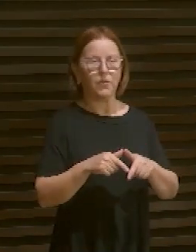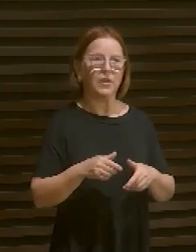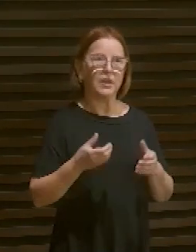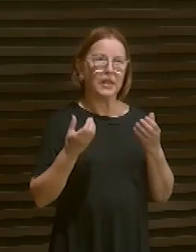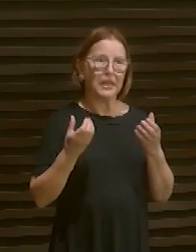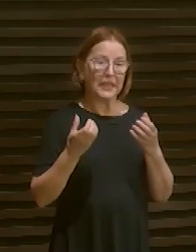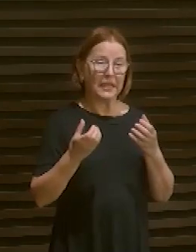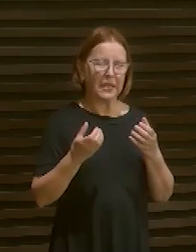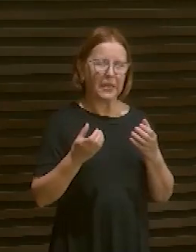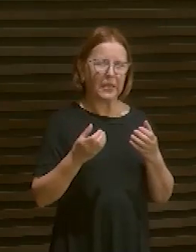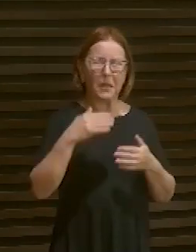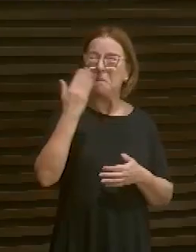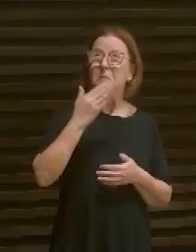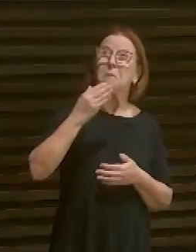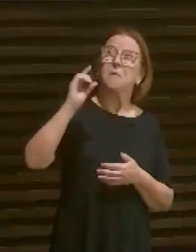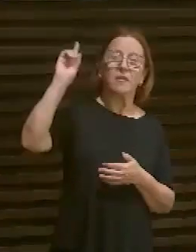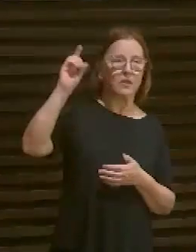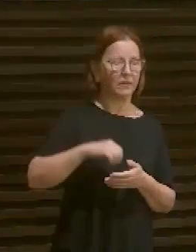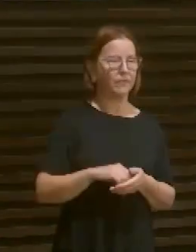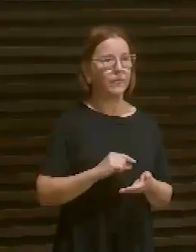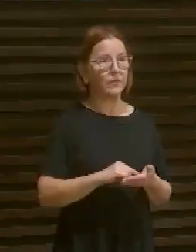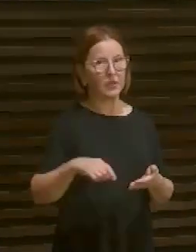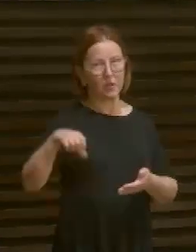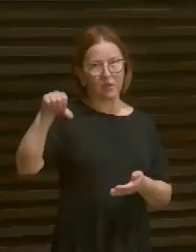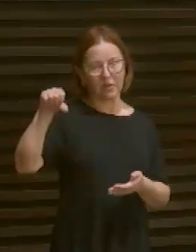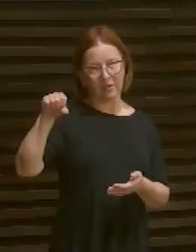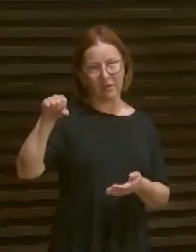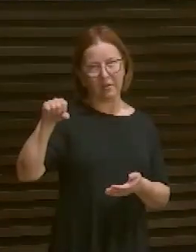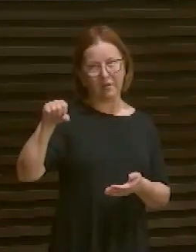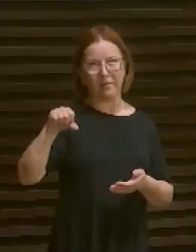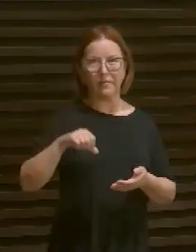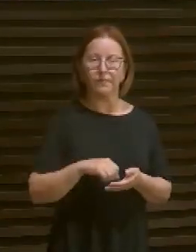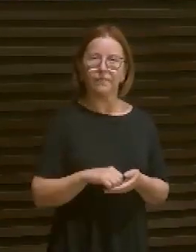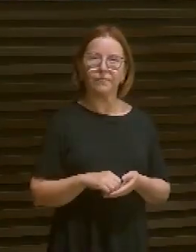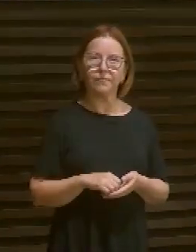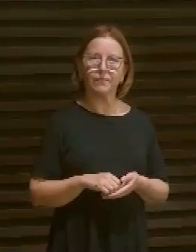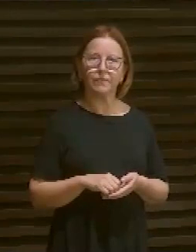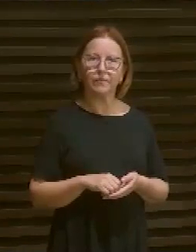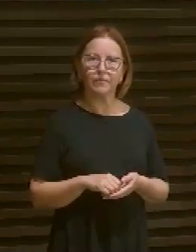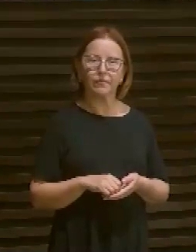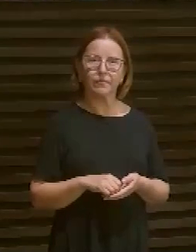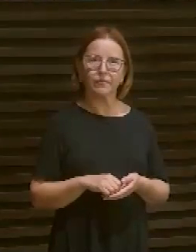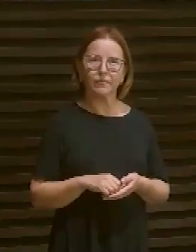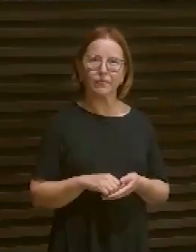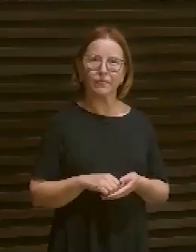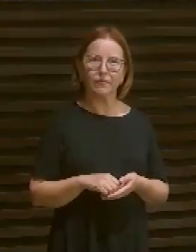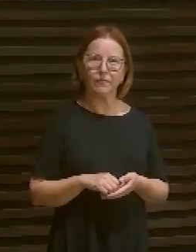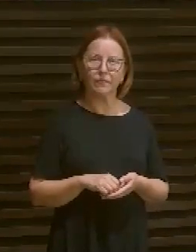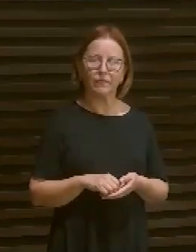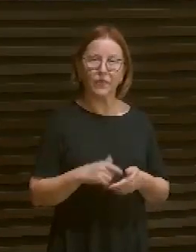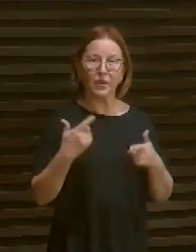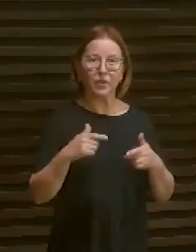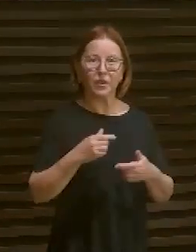Versículo 9. A ideia de testar continua. Vamos ver o que diz o verso 9. Onde